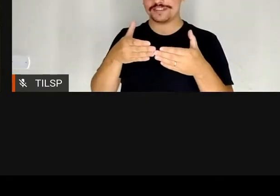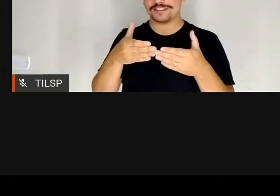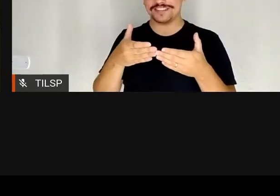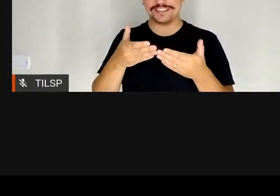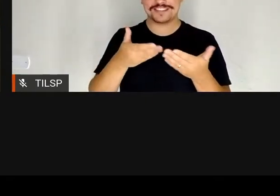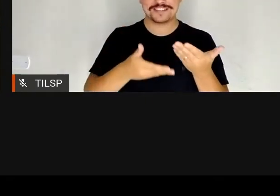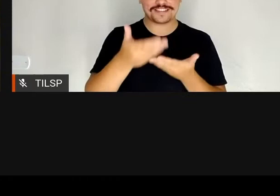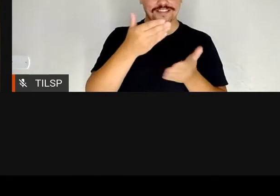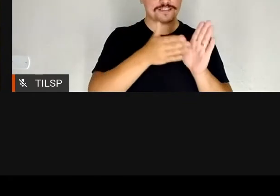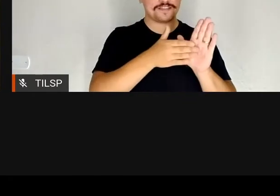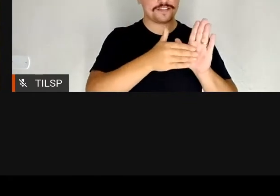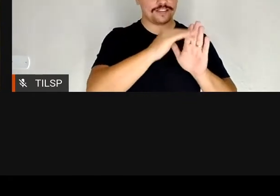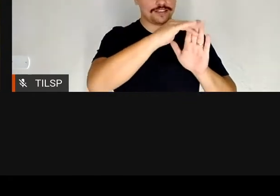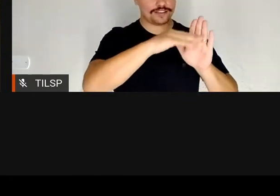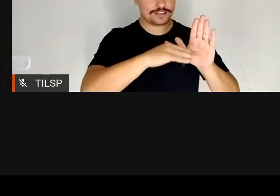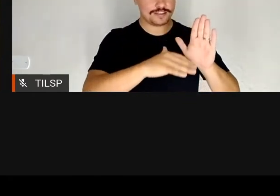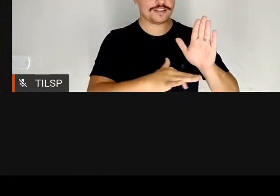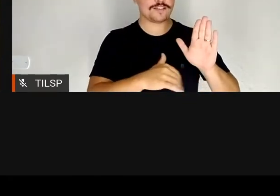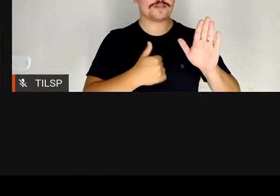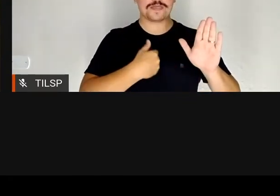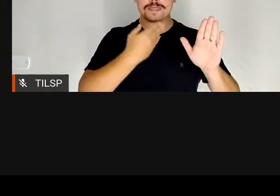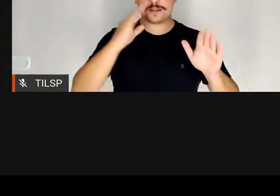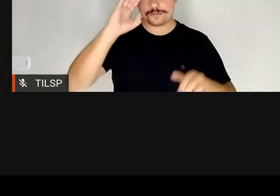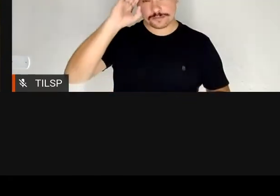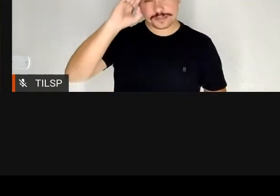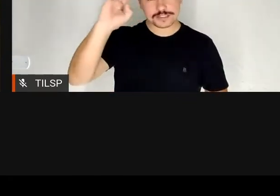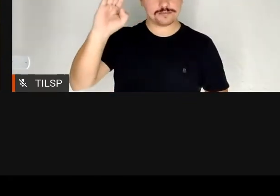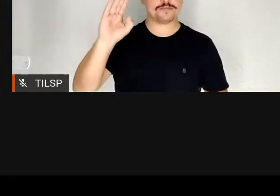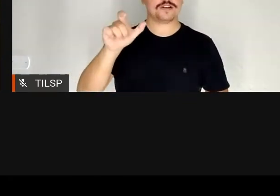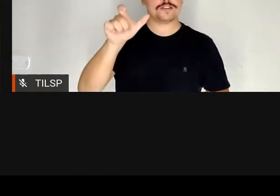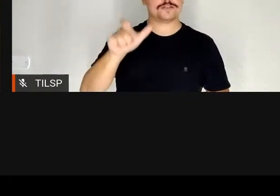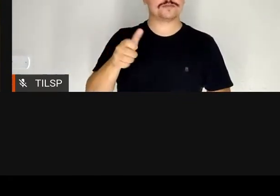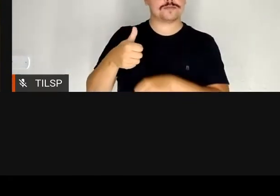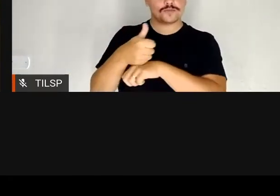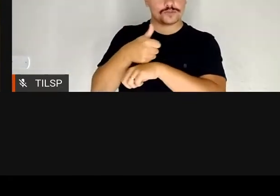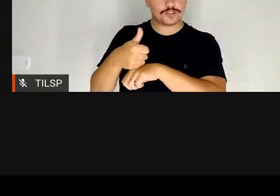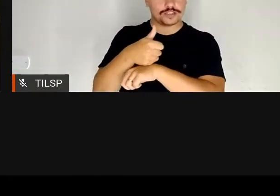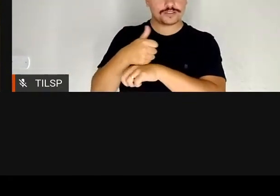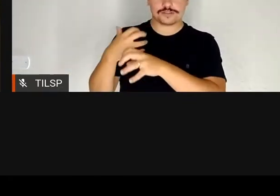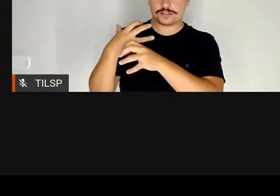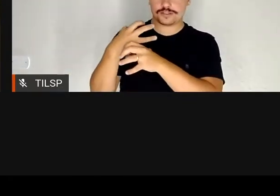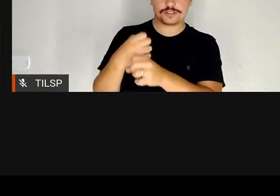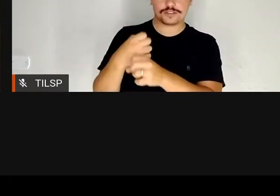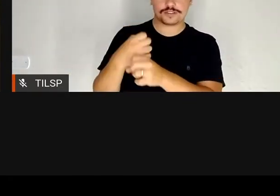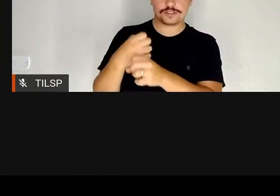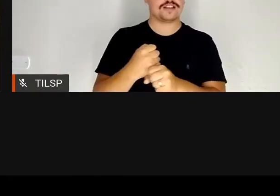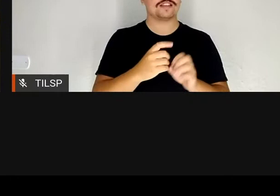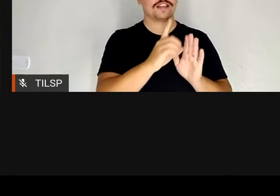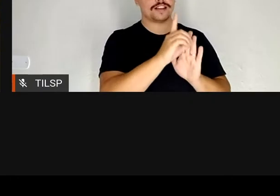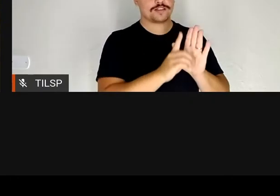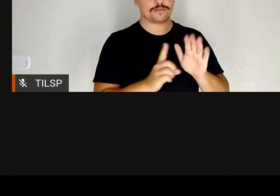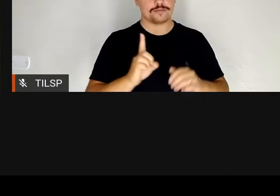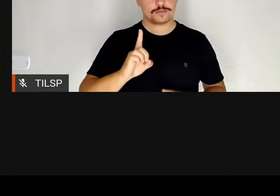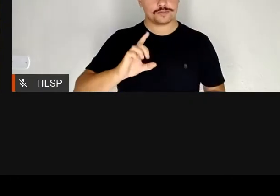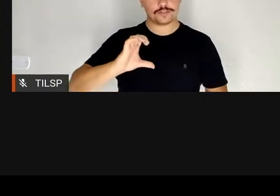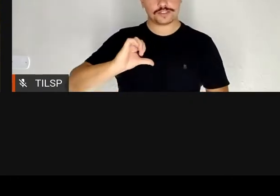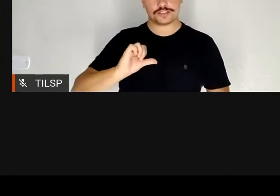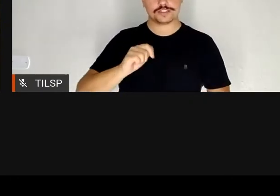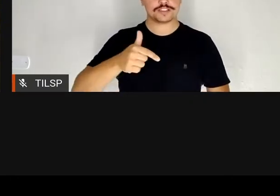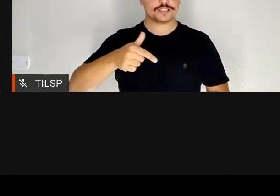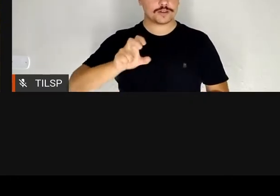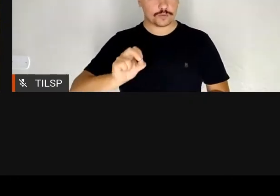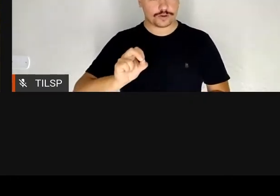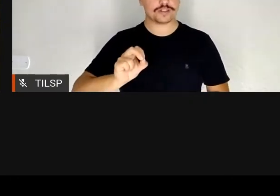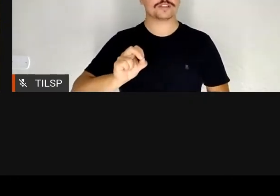fato, foi talvez o principal nome do fotojornalismo brasileiro na década de 50, e seu falecimento foi uma